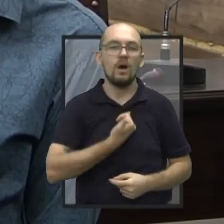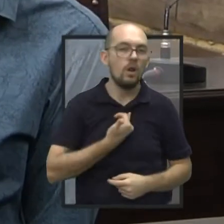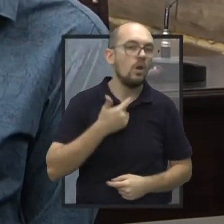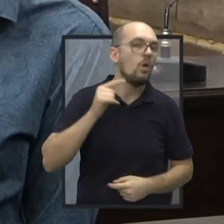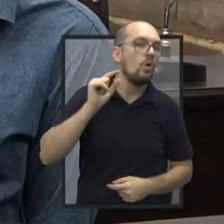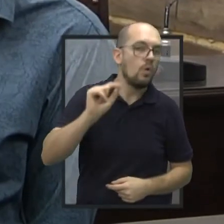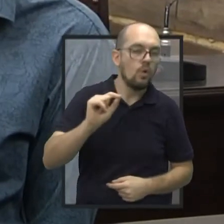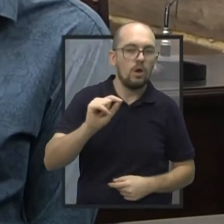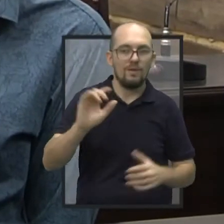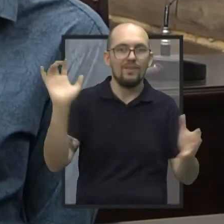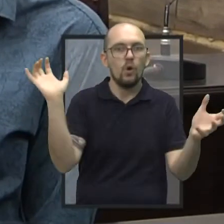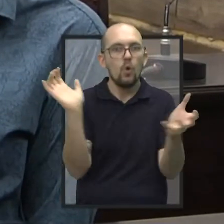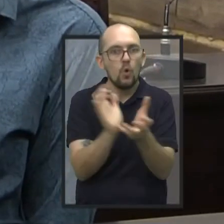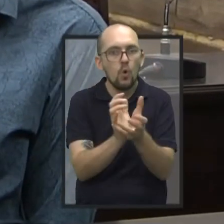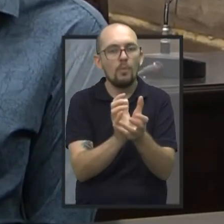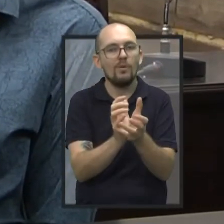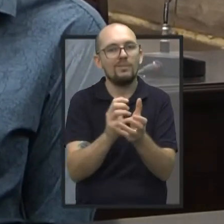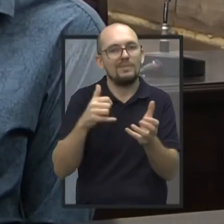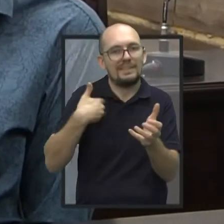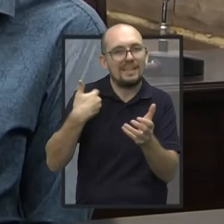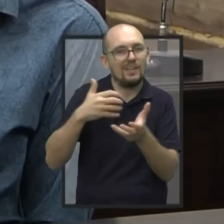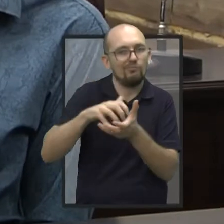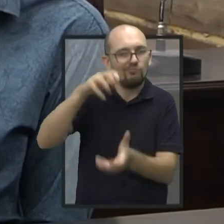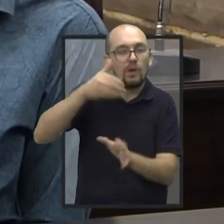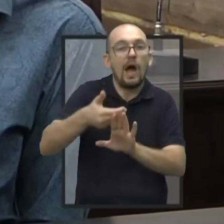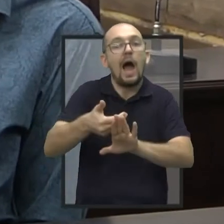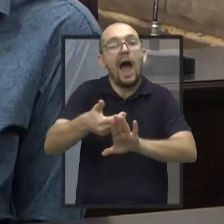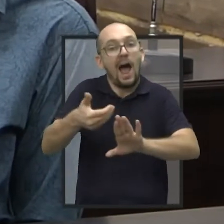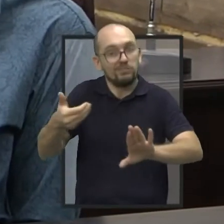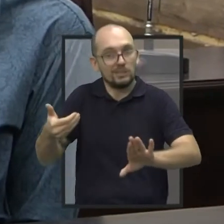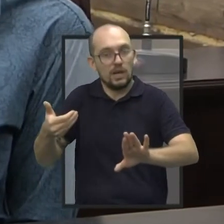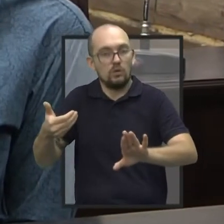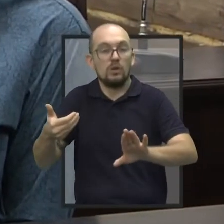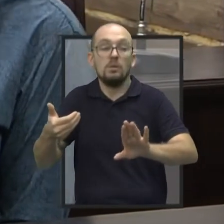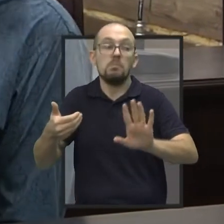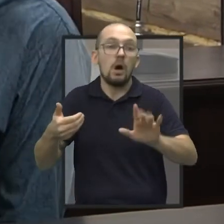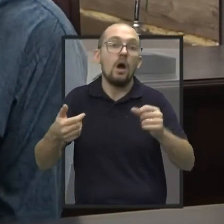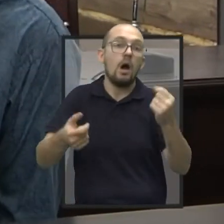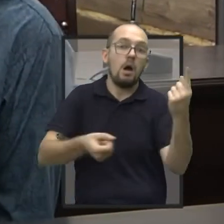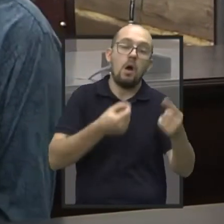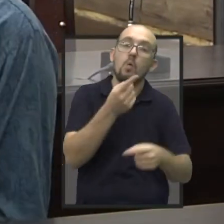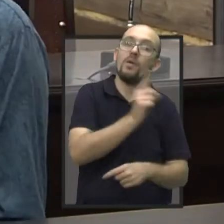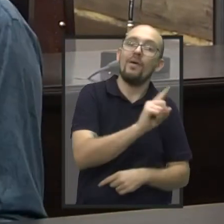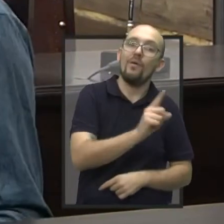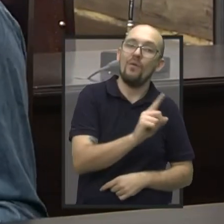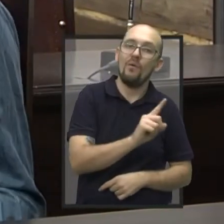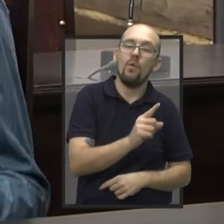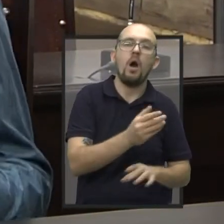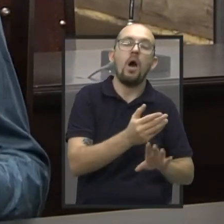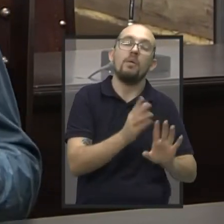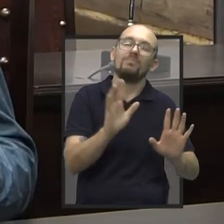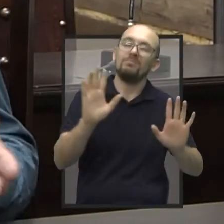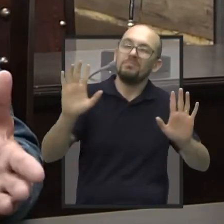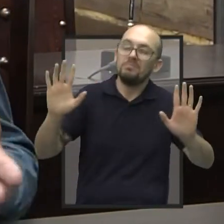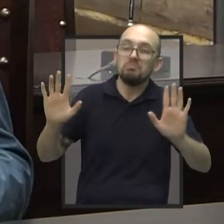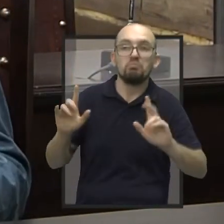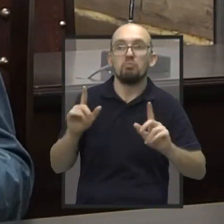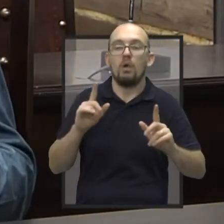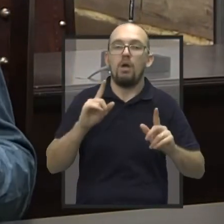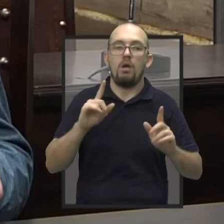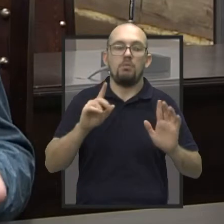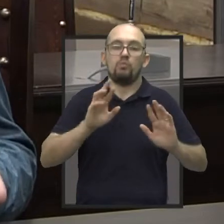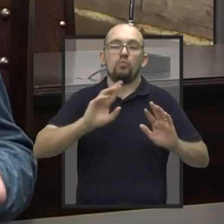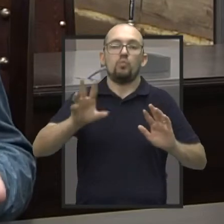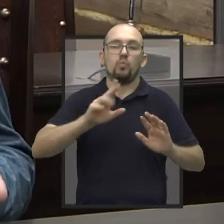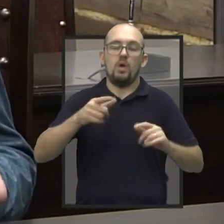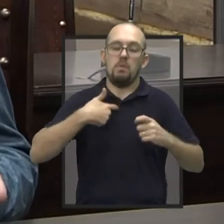há pessoas de grupo de risco afastaram, mas tem pessoas também que não tem 60 anos, que segundo, sabe, não é médico também, por